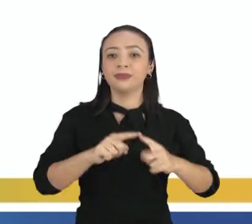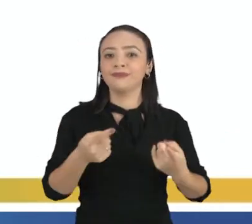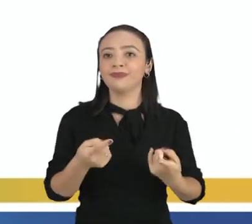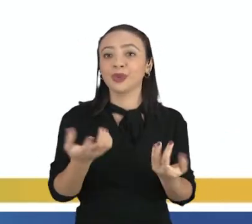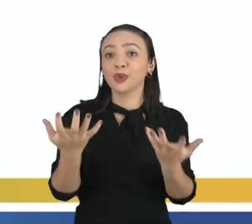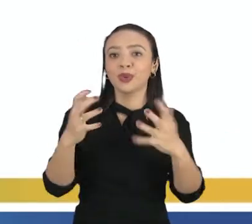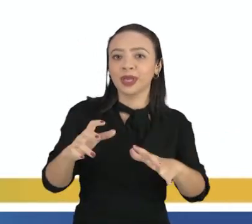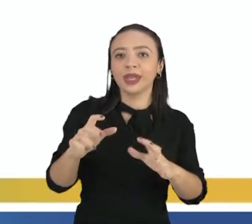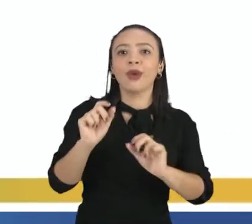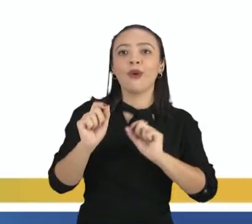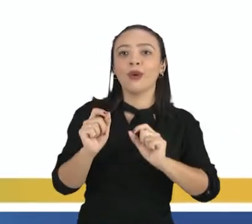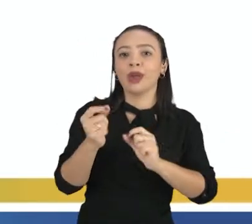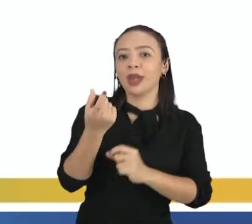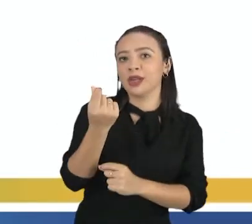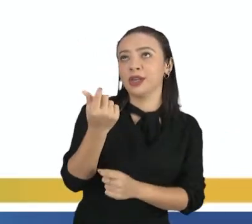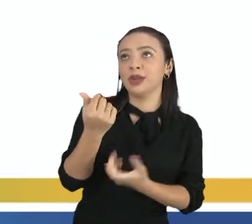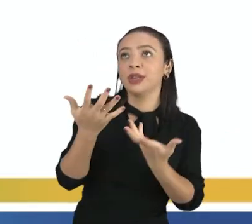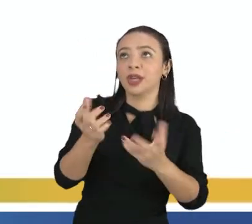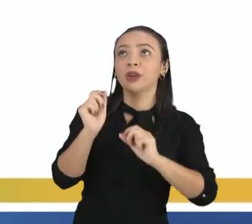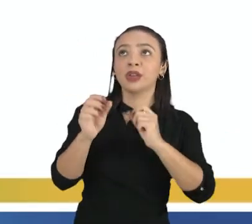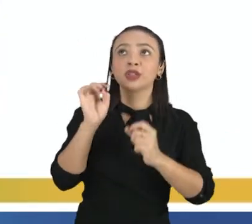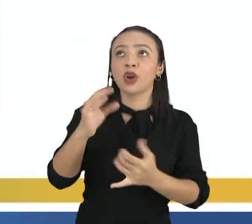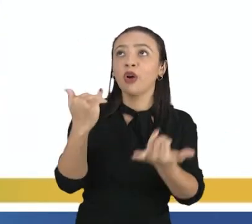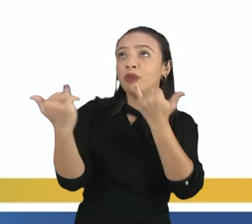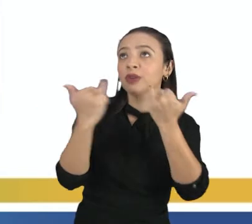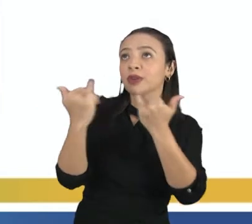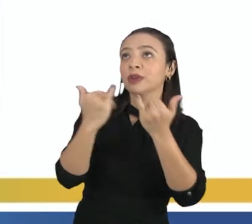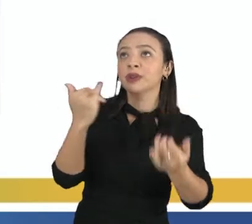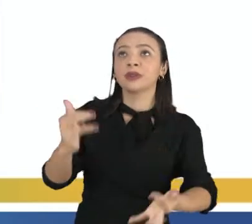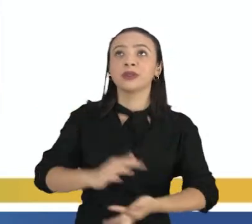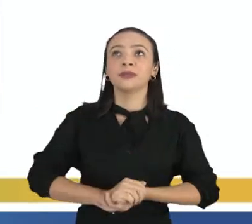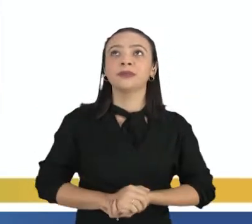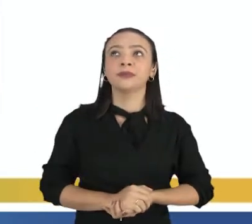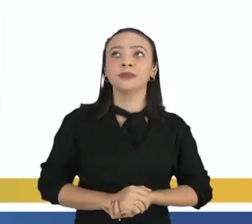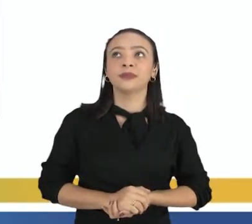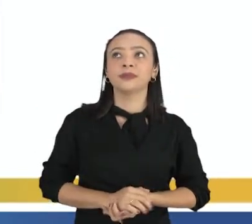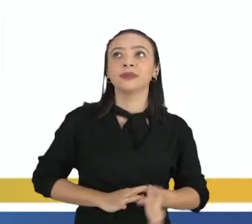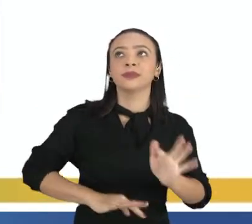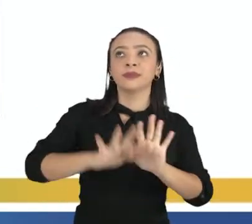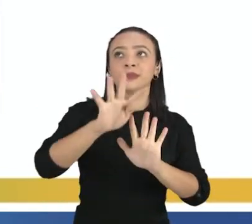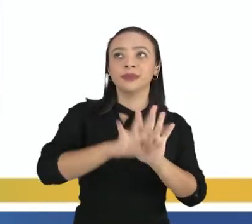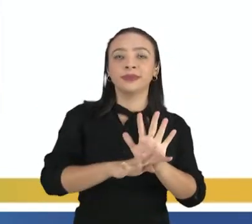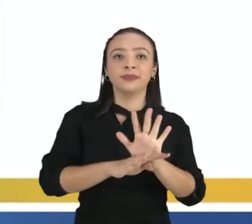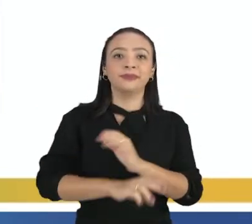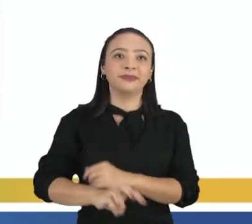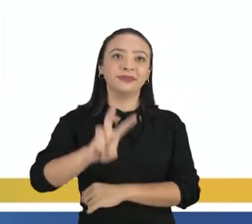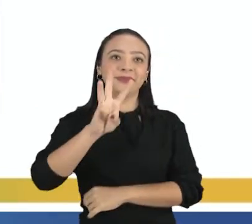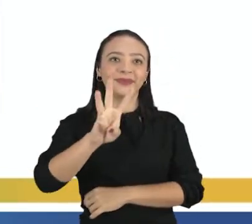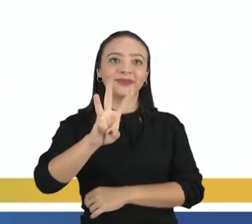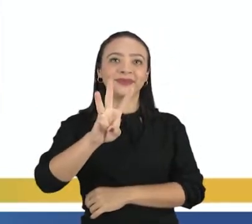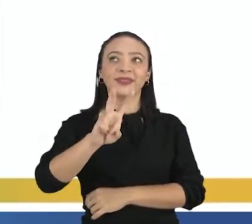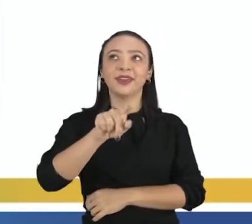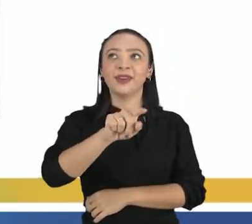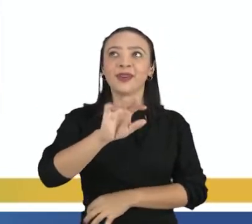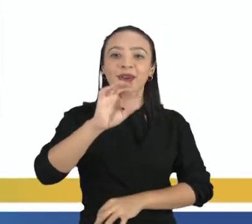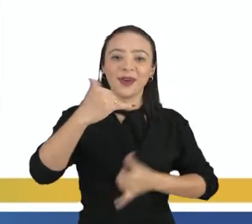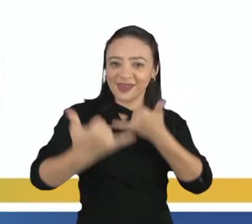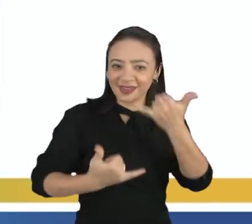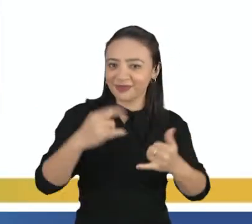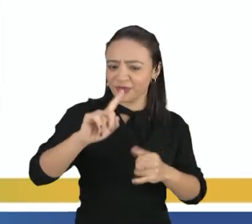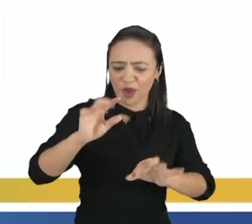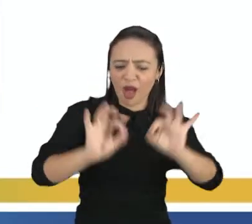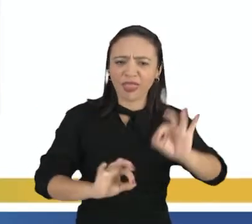dinheiro, ele queria uma informação. Vamos ao texto 3. Você não arruma os brinquedos, não